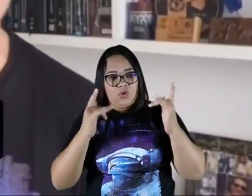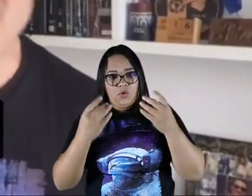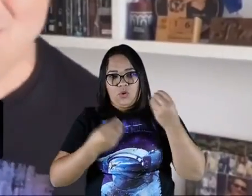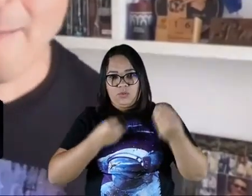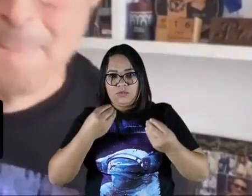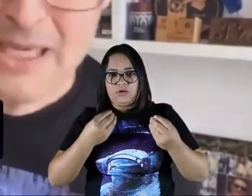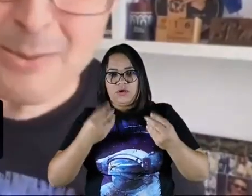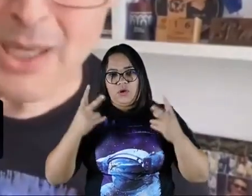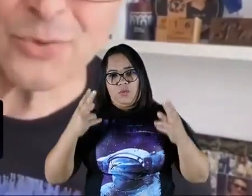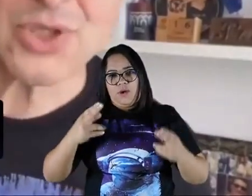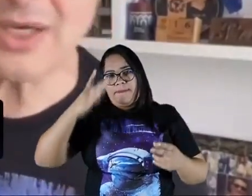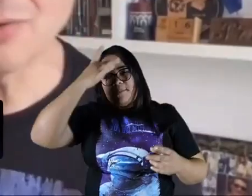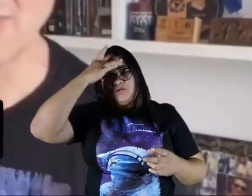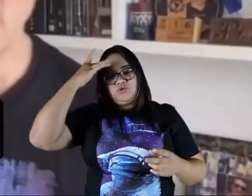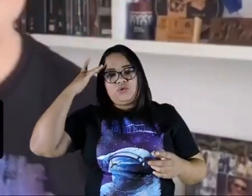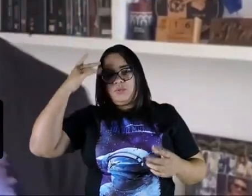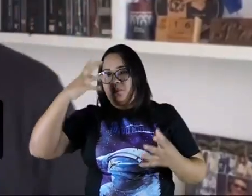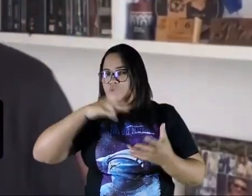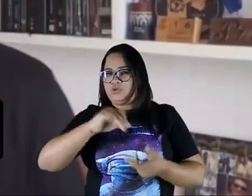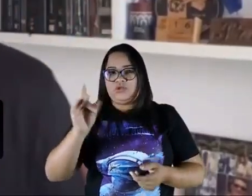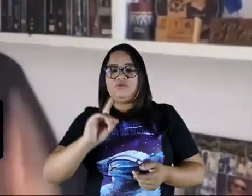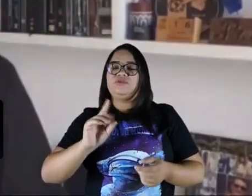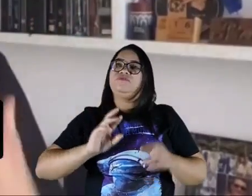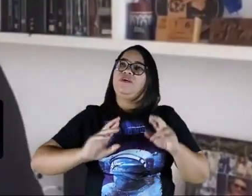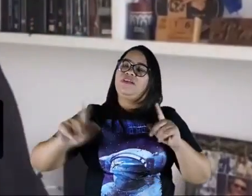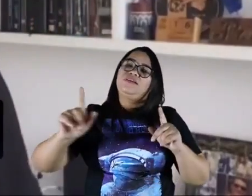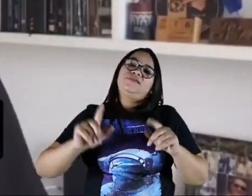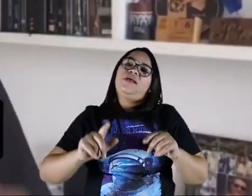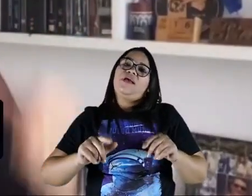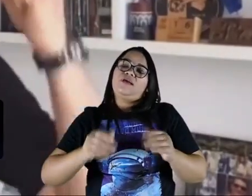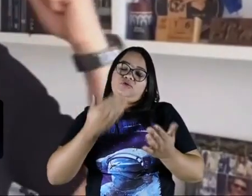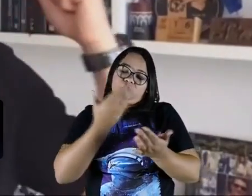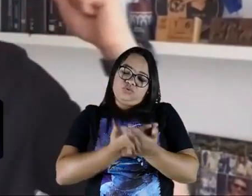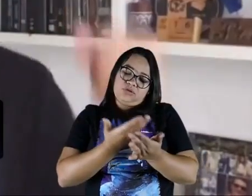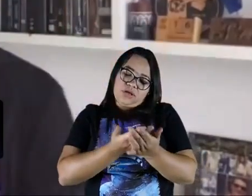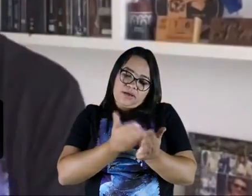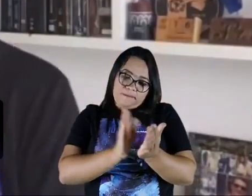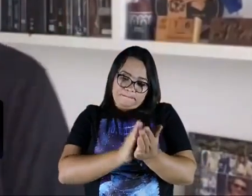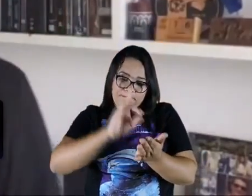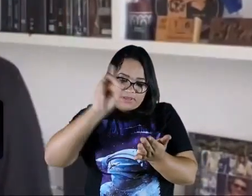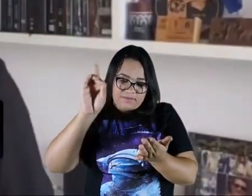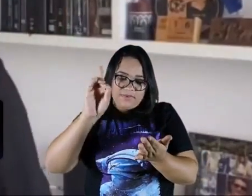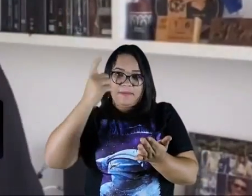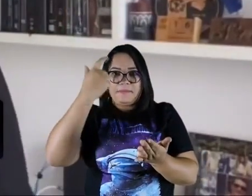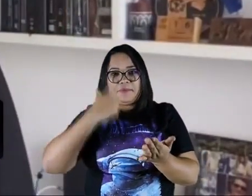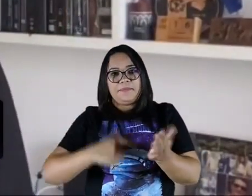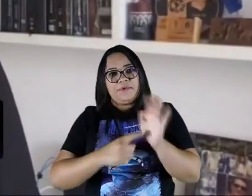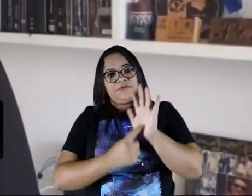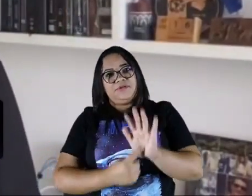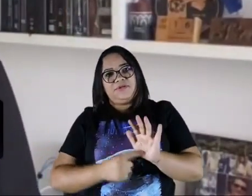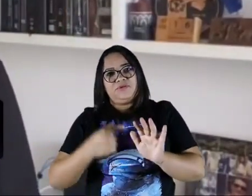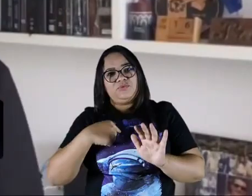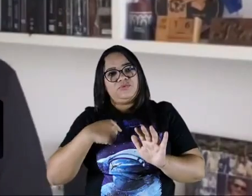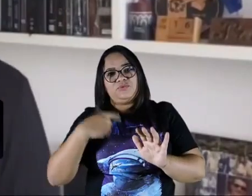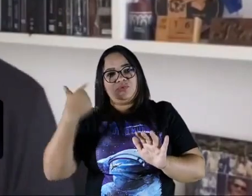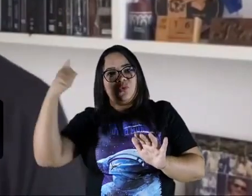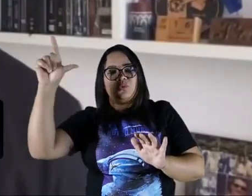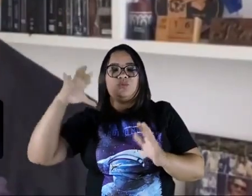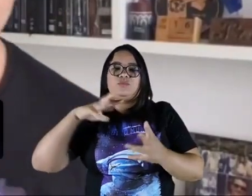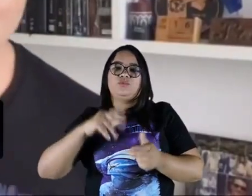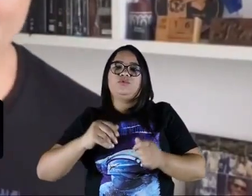quando leio a Bíblia do Senhor, eu sou de outro mundo, eu quero testemunhar desse